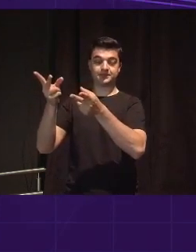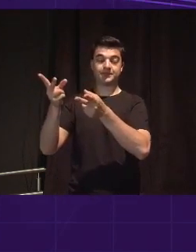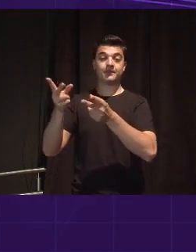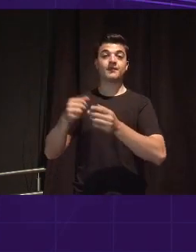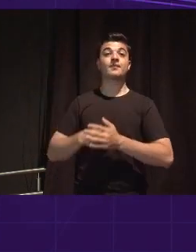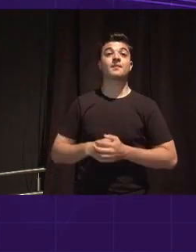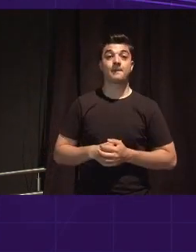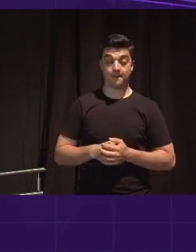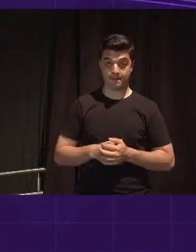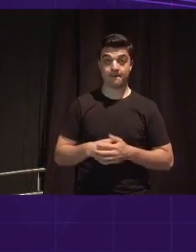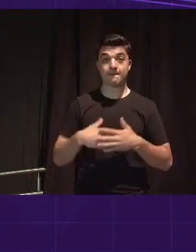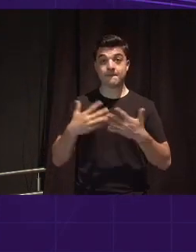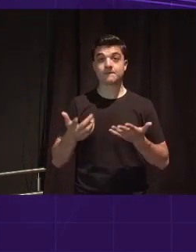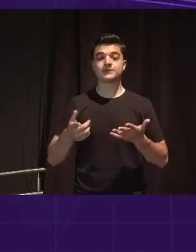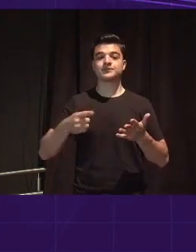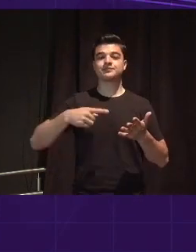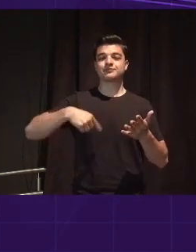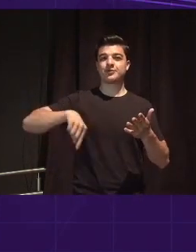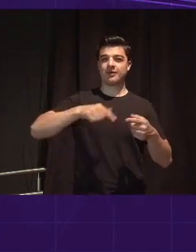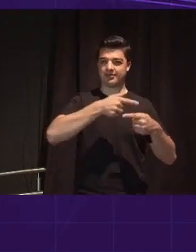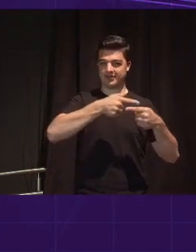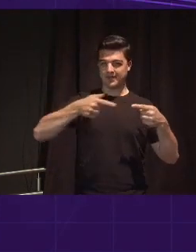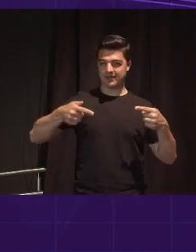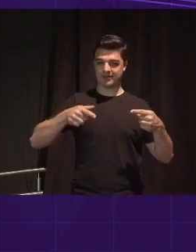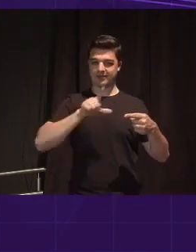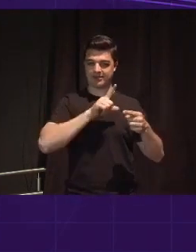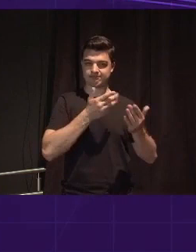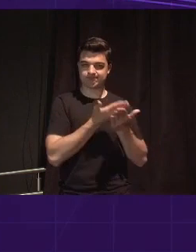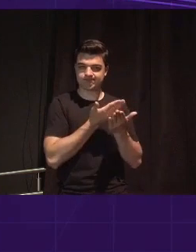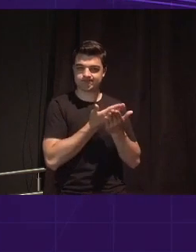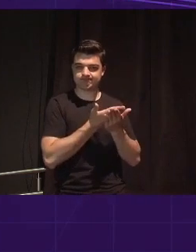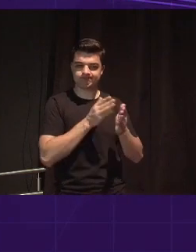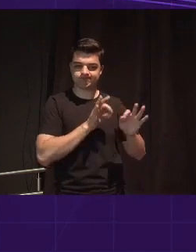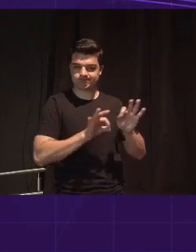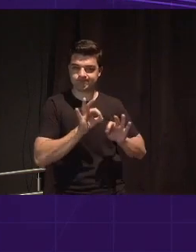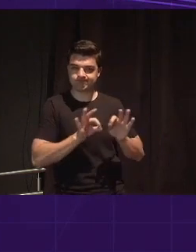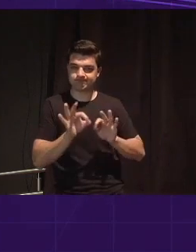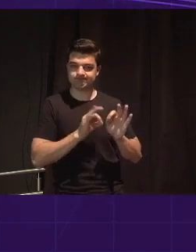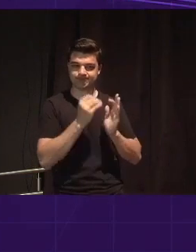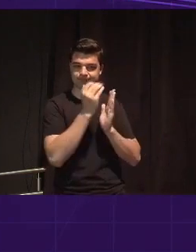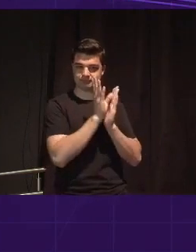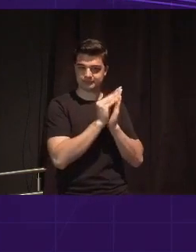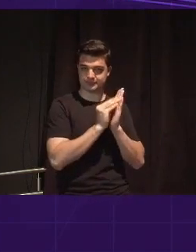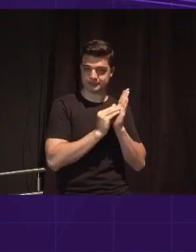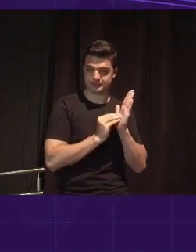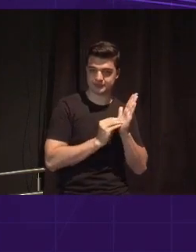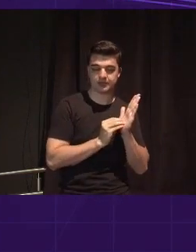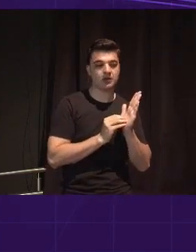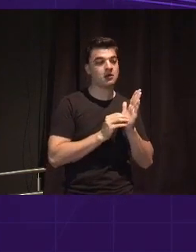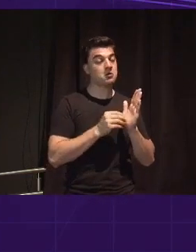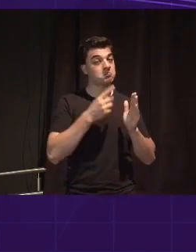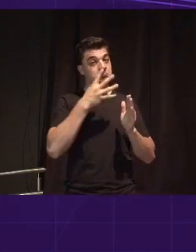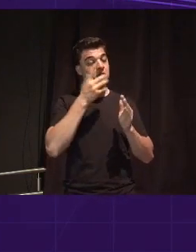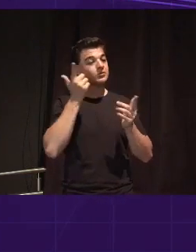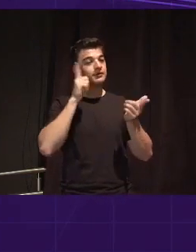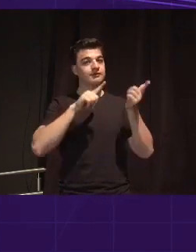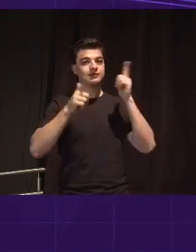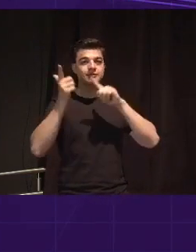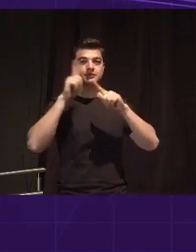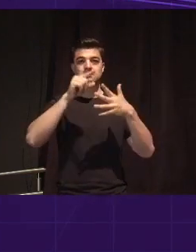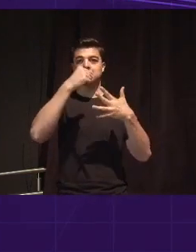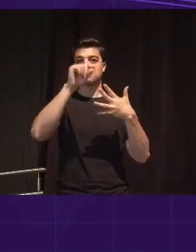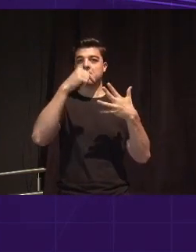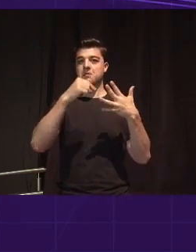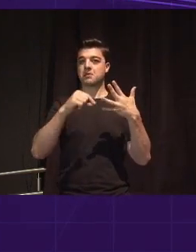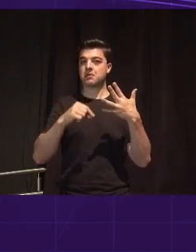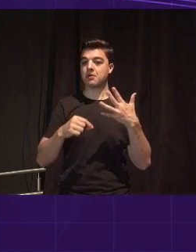para produzir o material essa semana, e a gente chega agora em dezembro muito felizes, porque a gente potencializou isso em 7 vezes mais,